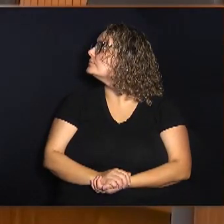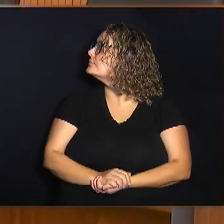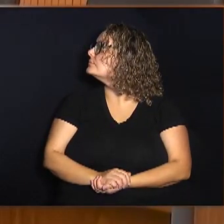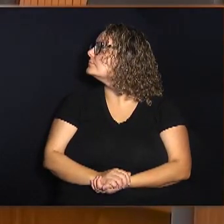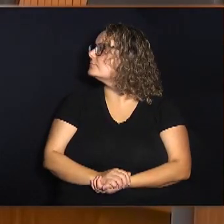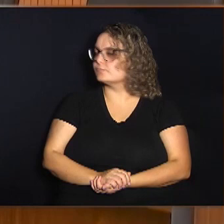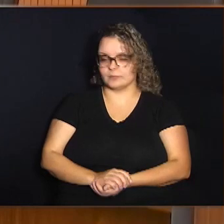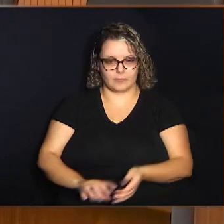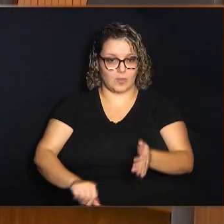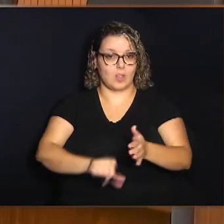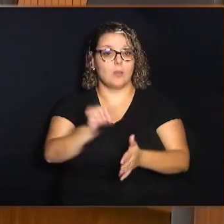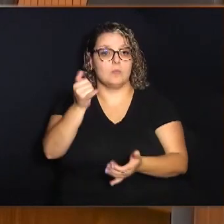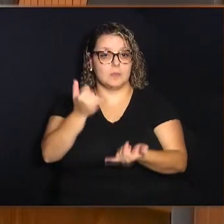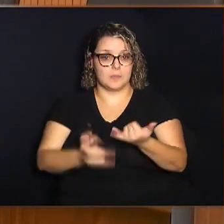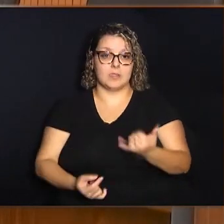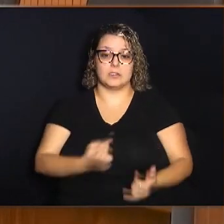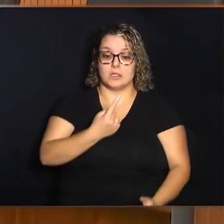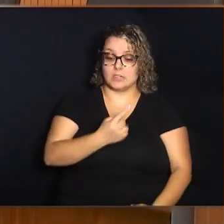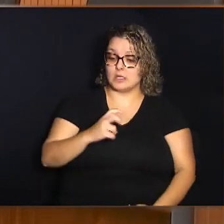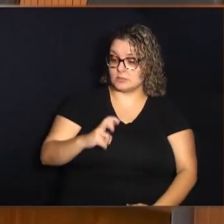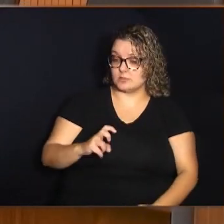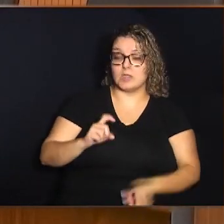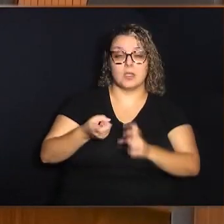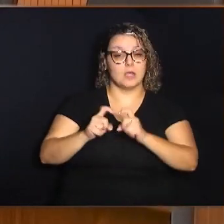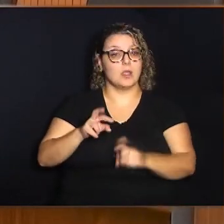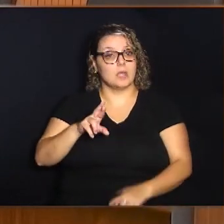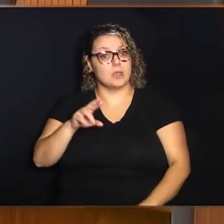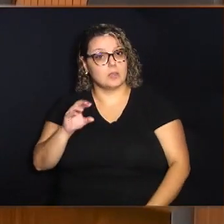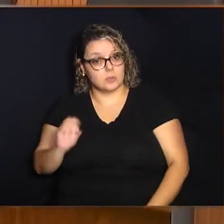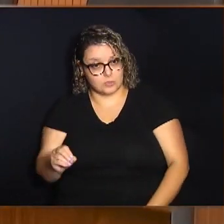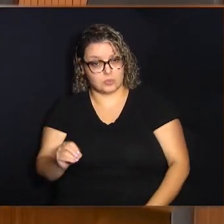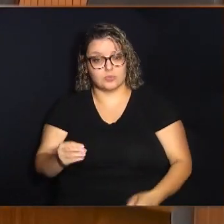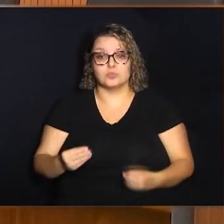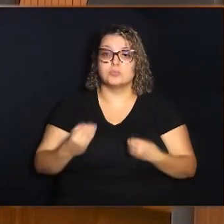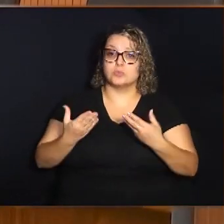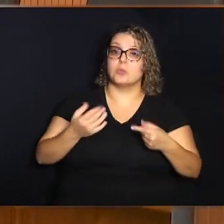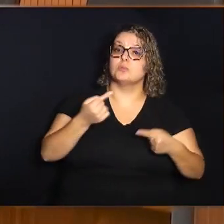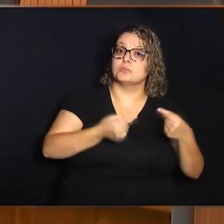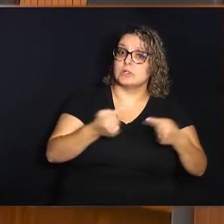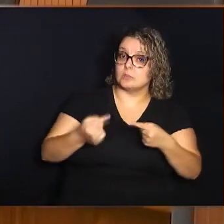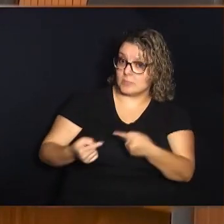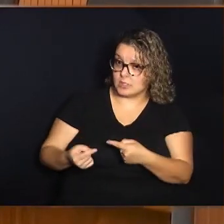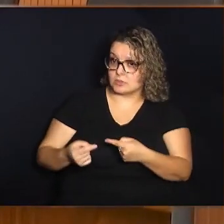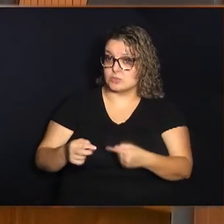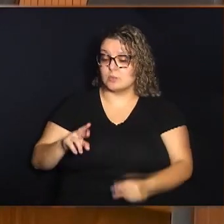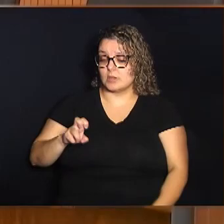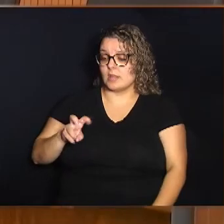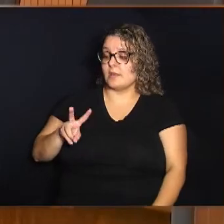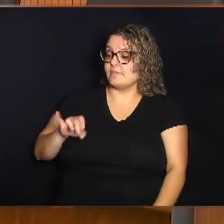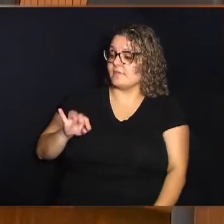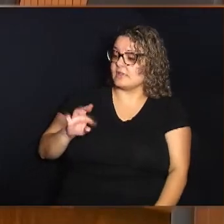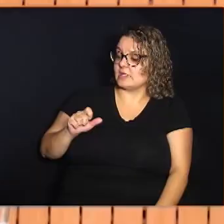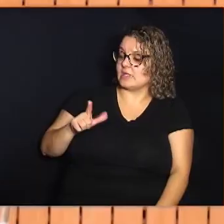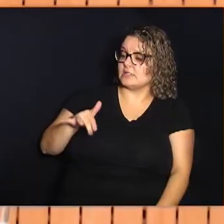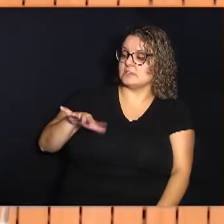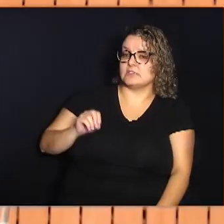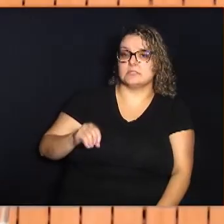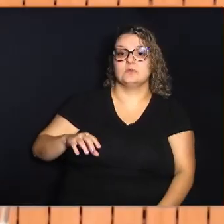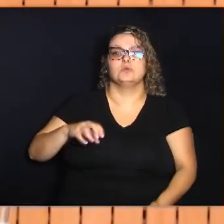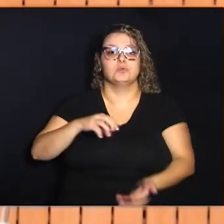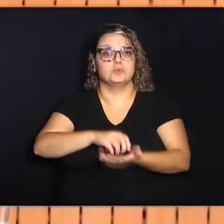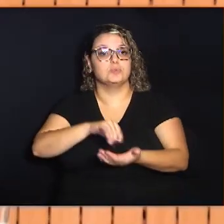A primeira parte da 15ª reunião ordinária trouxe um debate sobre a revitalização do centro da cidade.